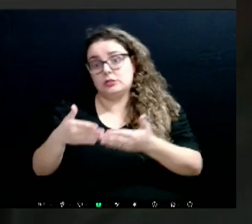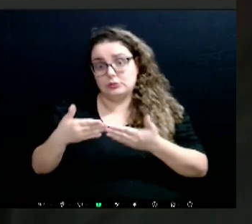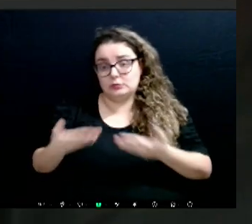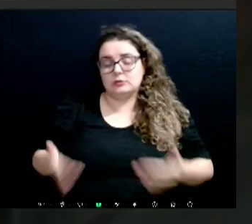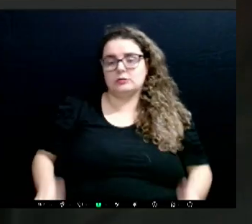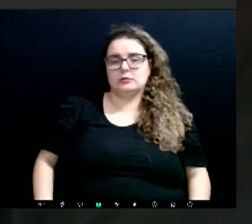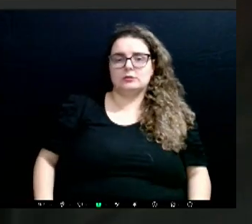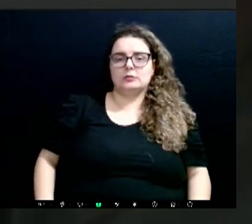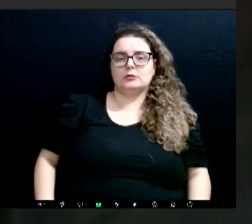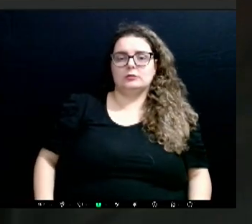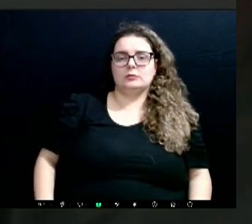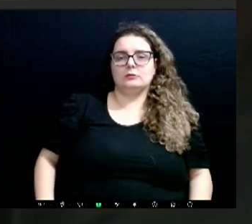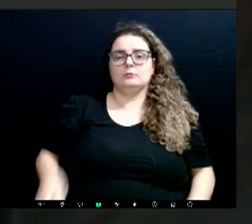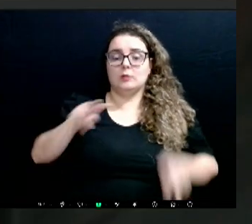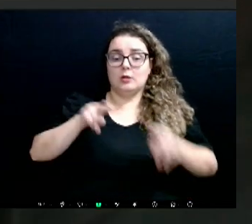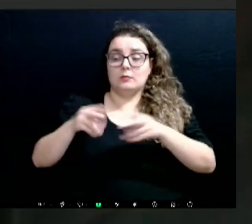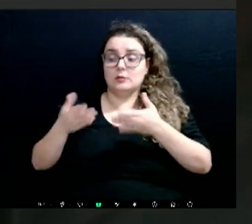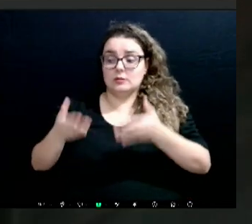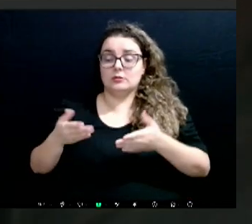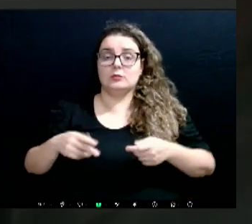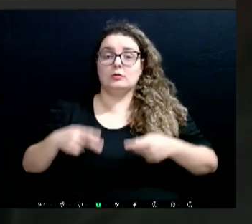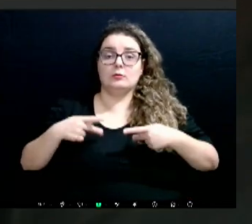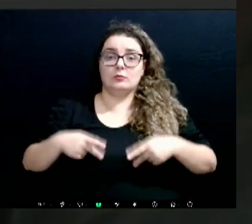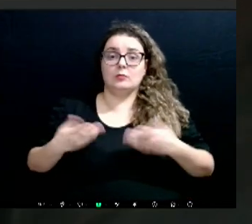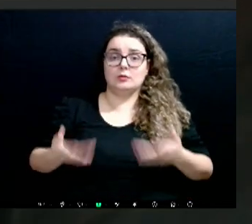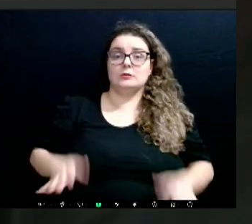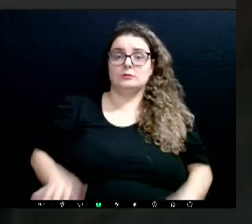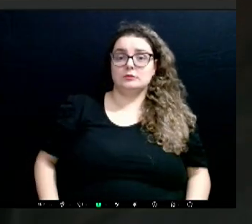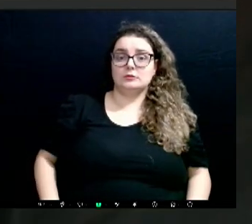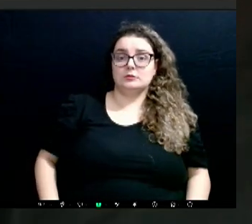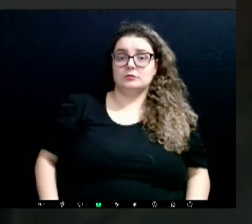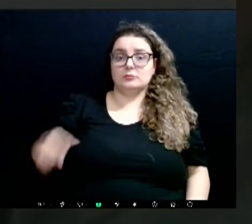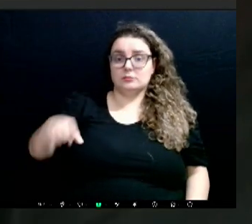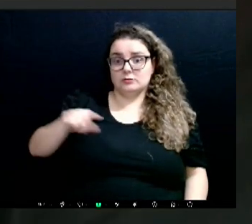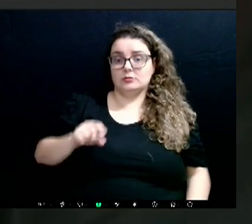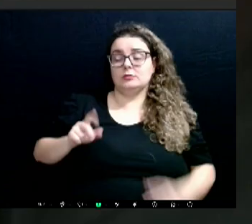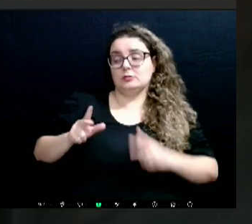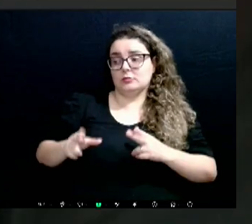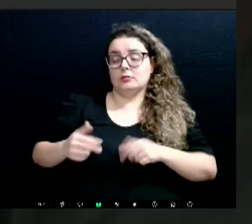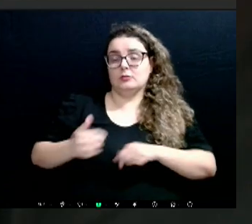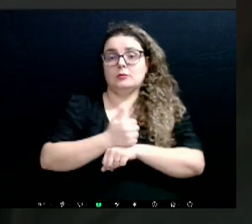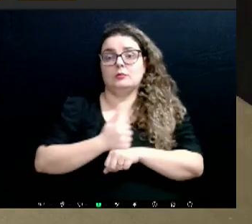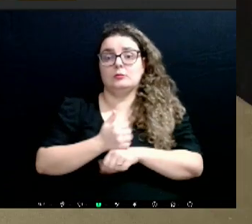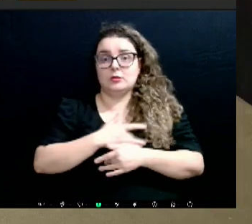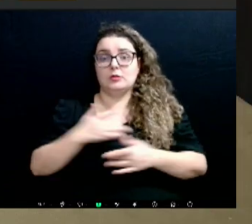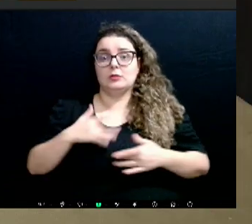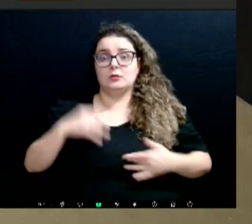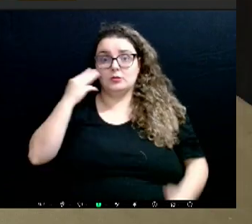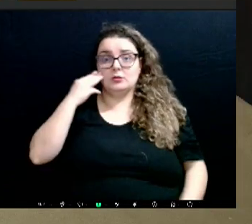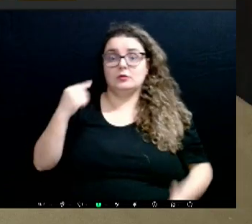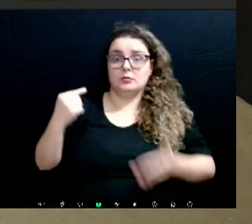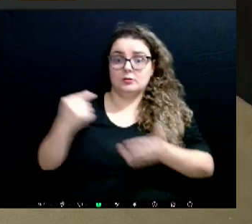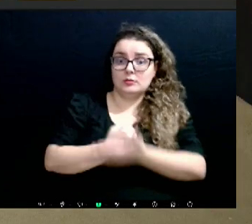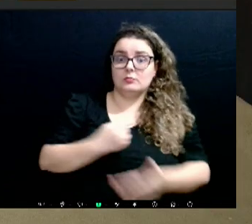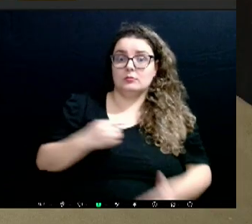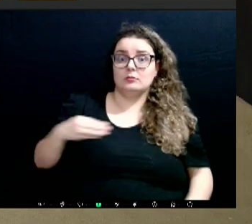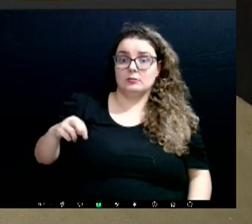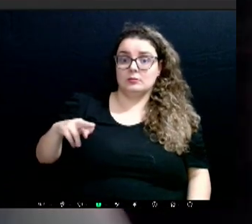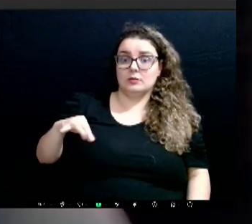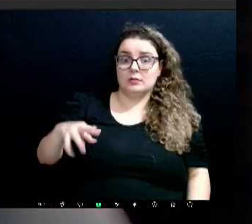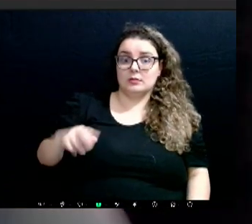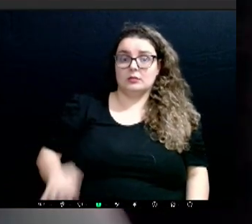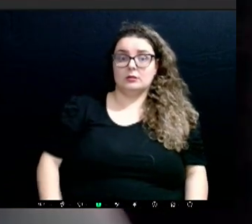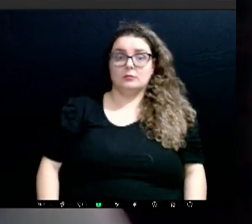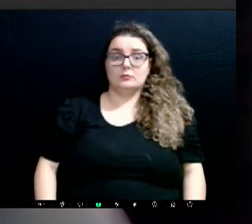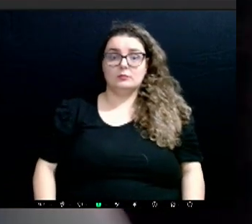a visão e o posicionamento de vocês como profissionais da saúde mental sobre a pergunta da Mariana. Vamos lá, Adriana. Eu acho